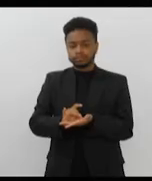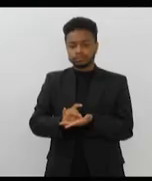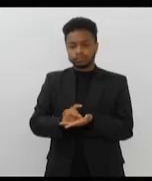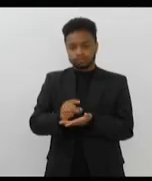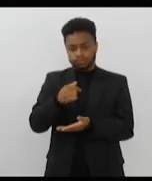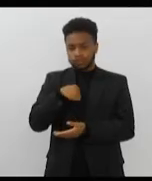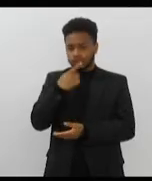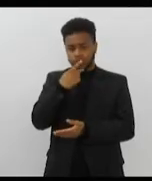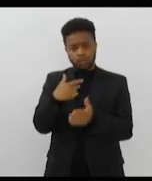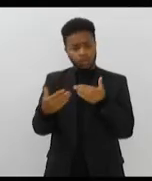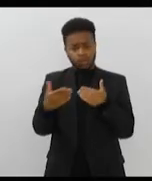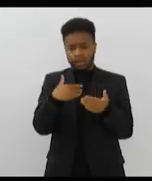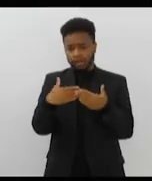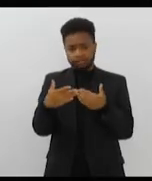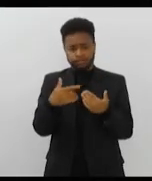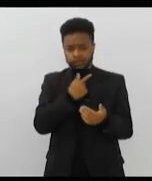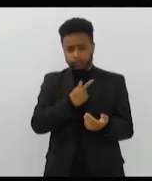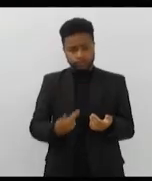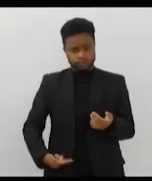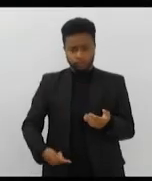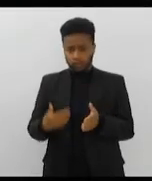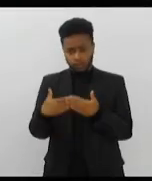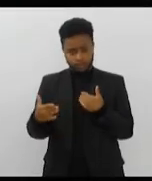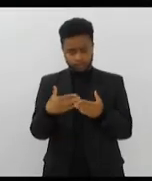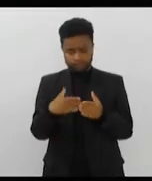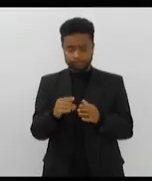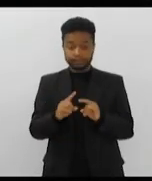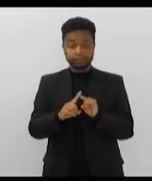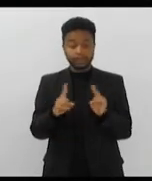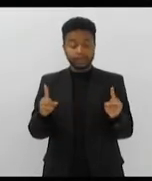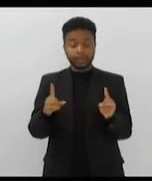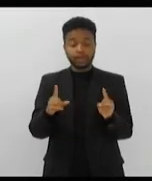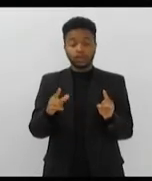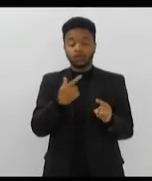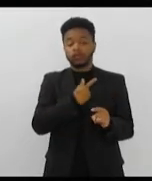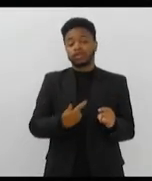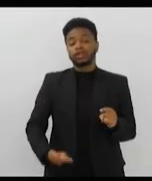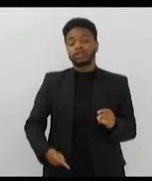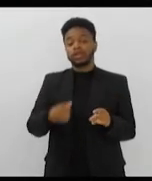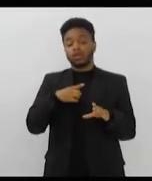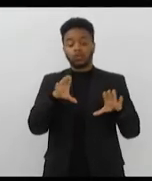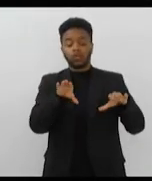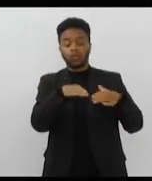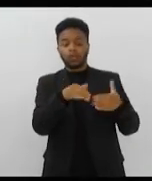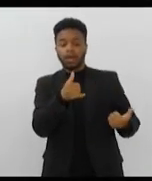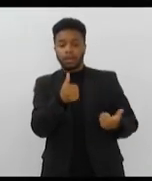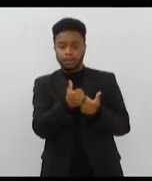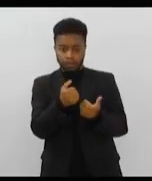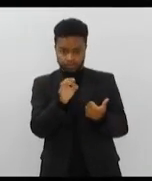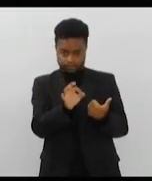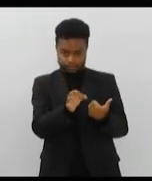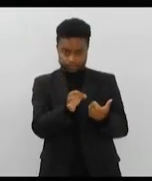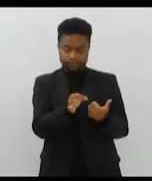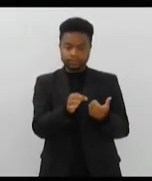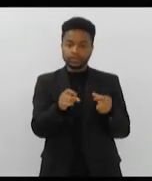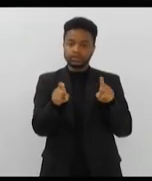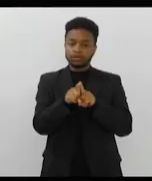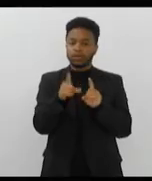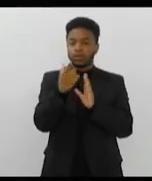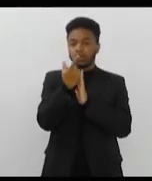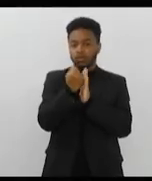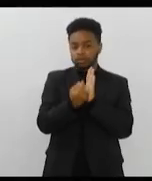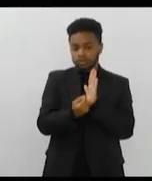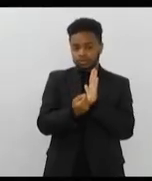falando qualquer governo, em tese, tem sua base de apoio. O orçamento